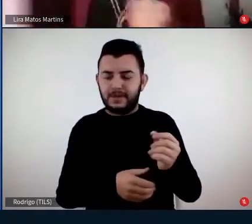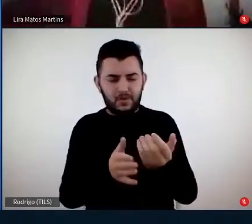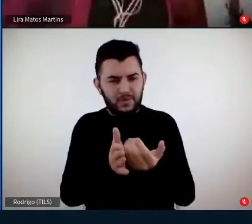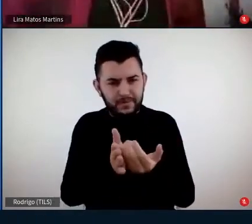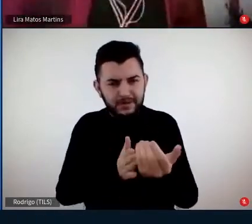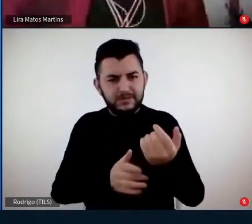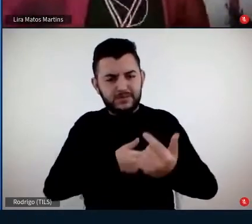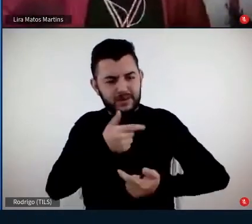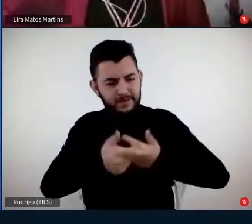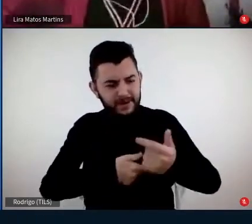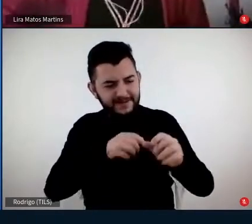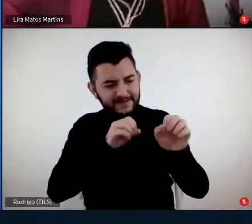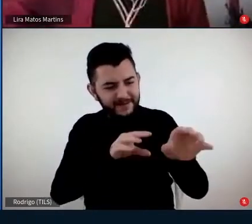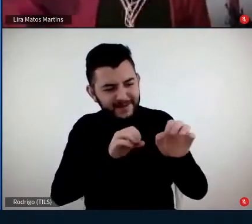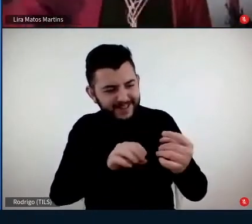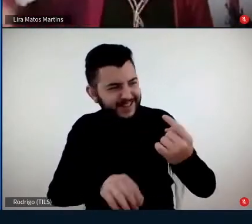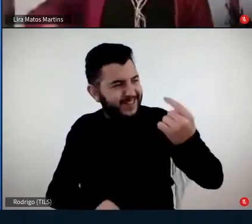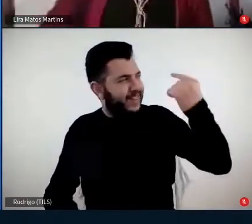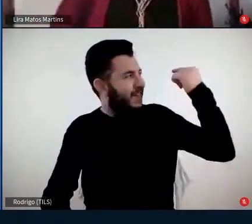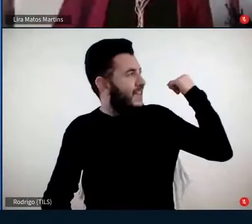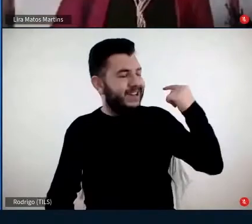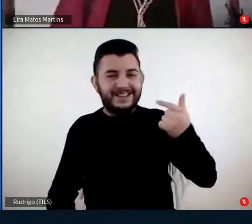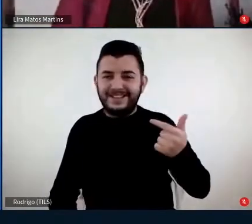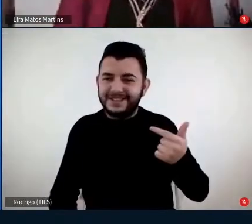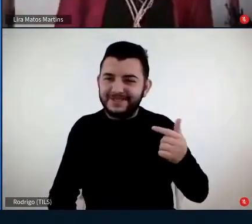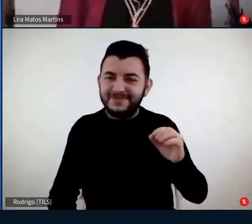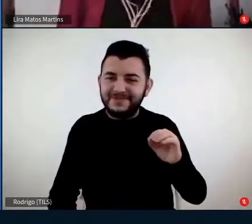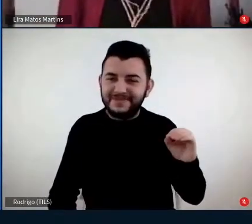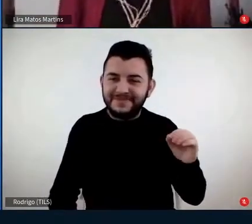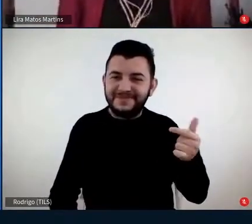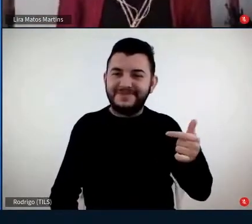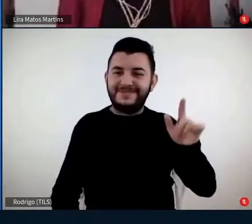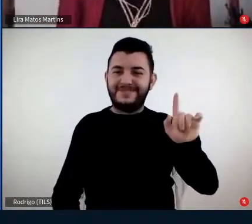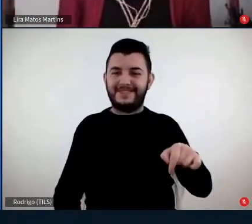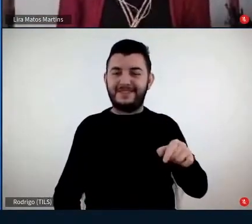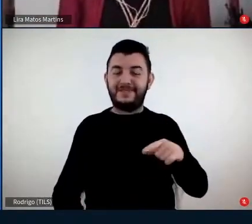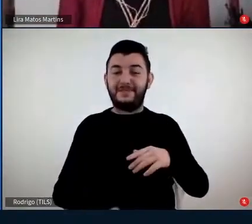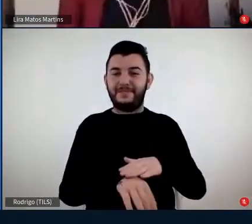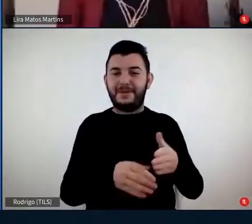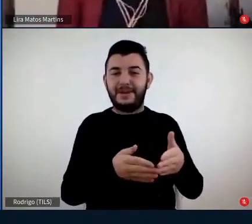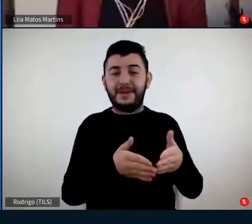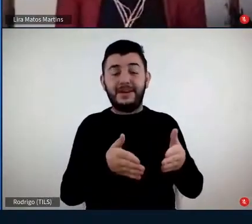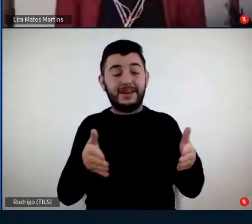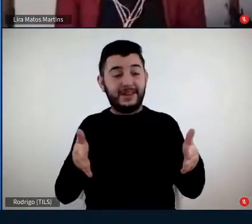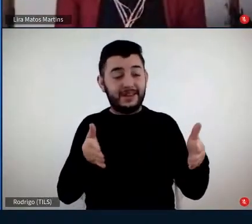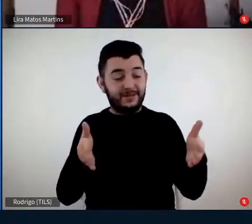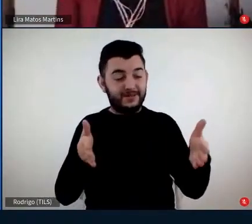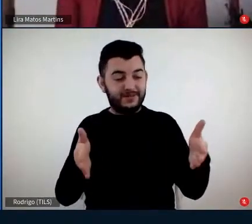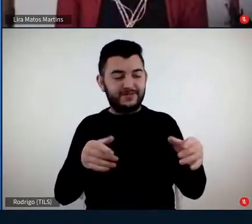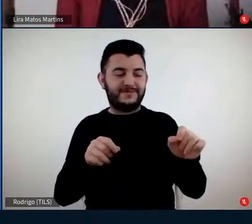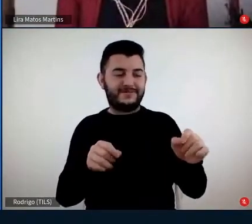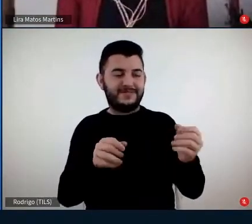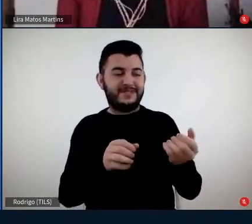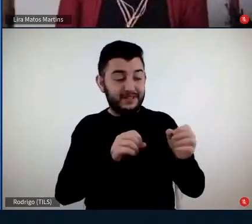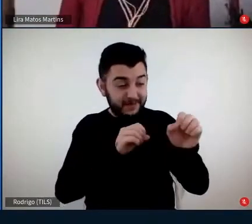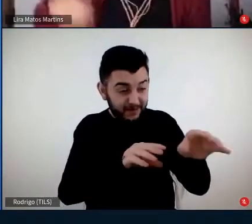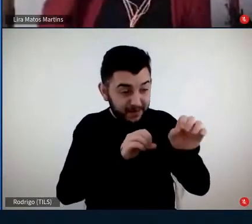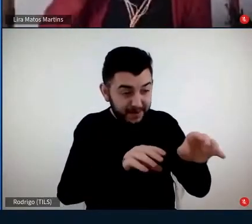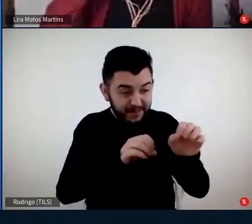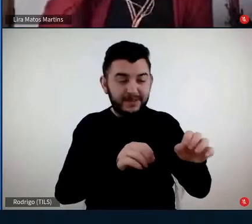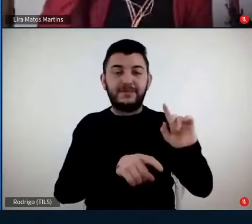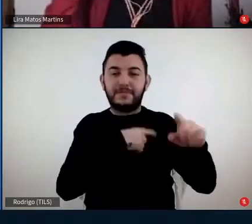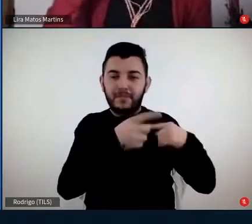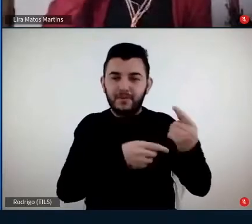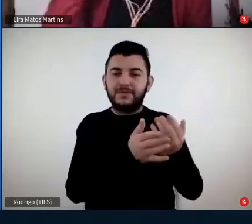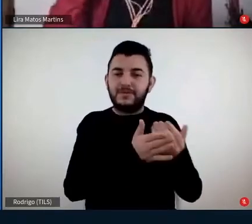2002, né, porque tem todo o período de gestação das formações para depois elas começarem a acontecer, e eles vão desempenhar um